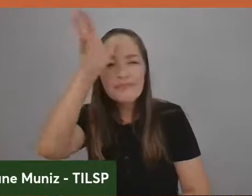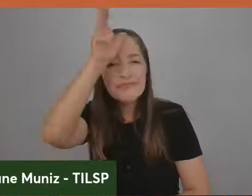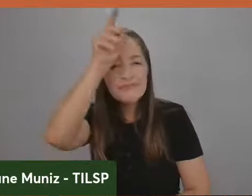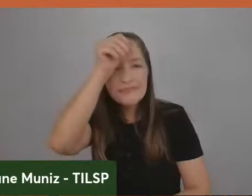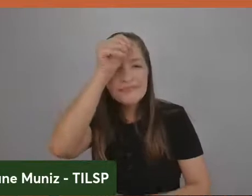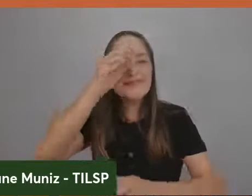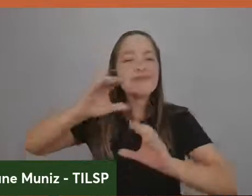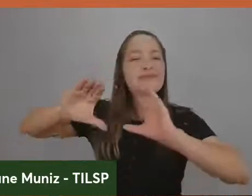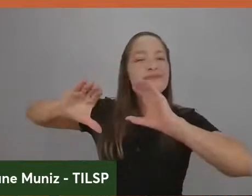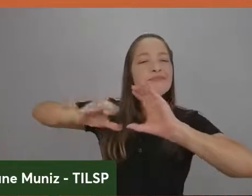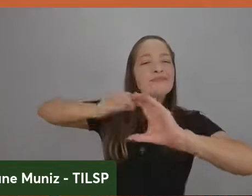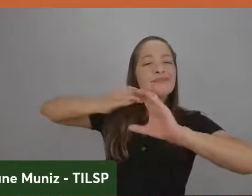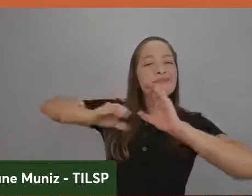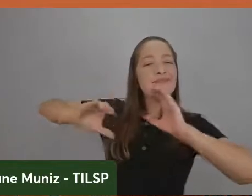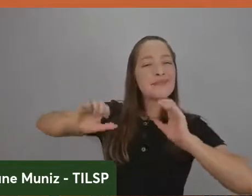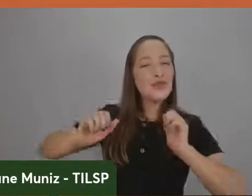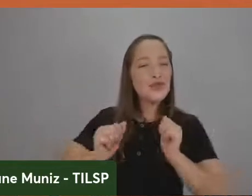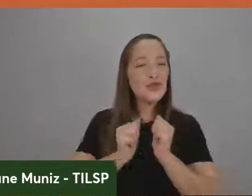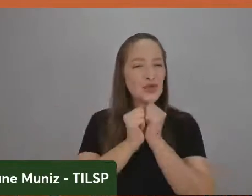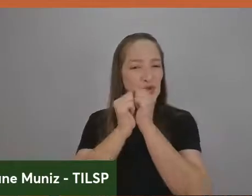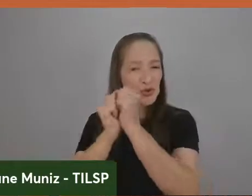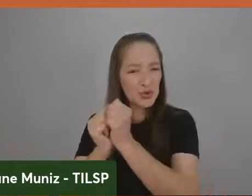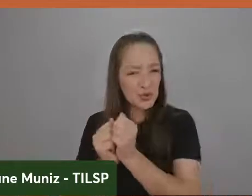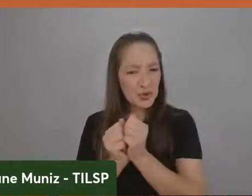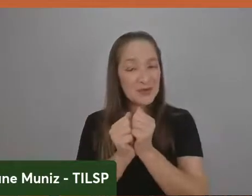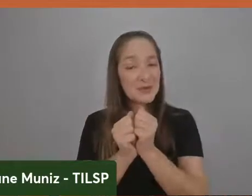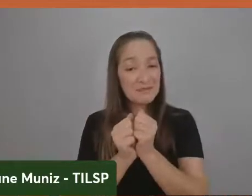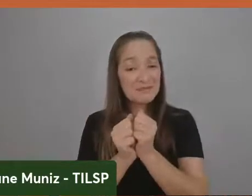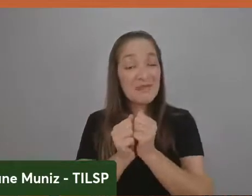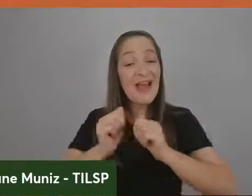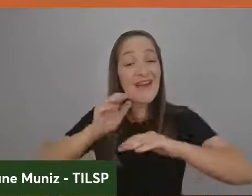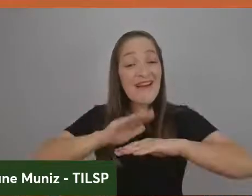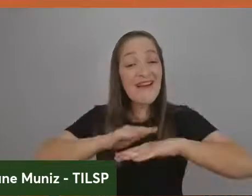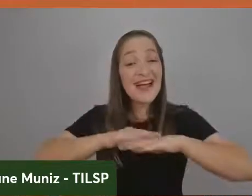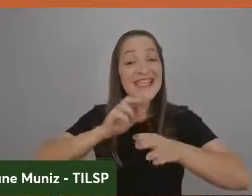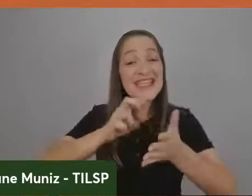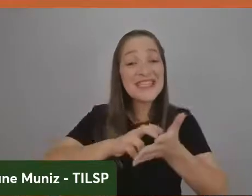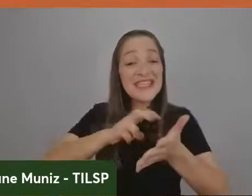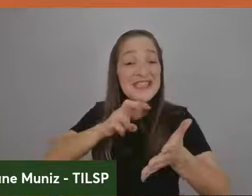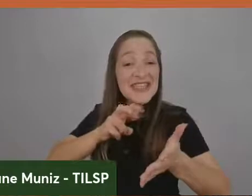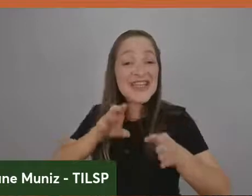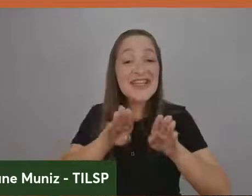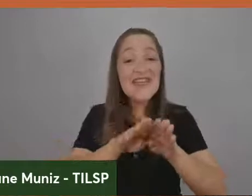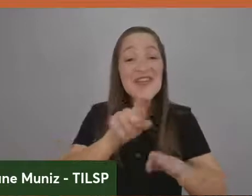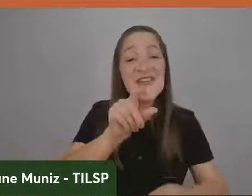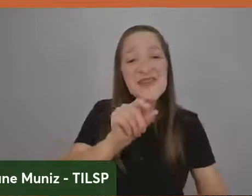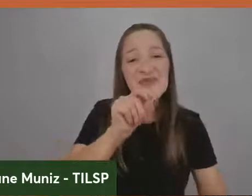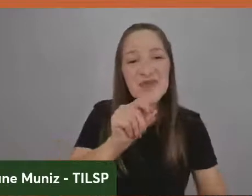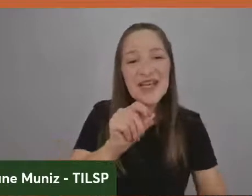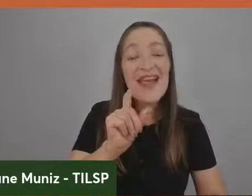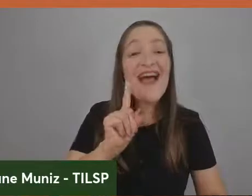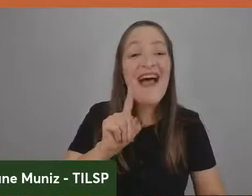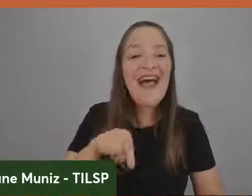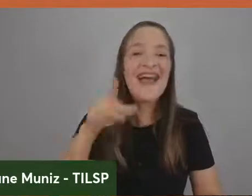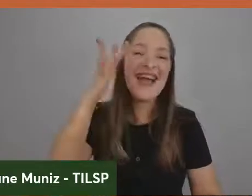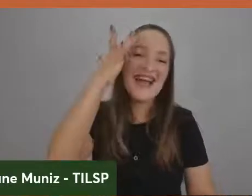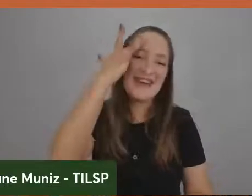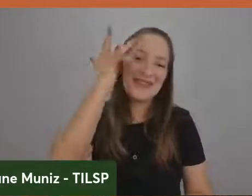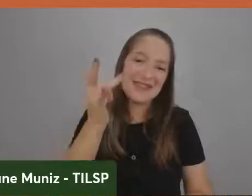no fundo, né? E tecendo amanhã também é tecendo o amanhã,